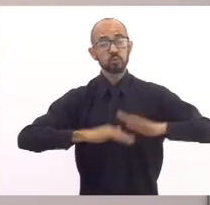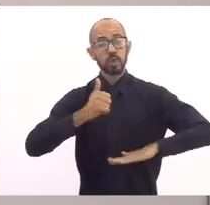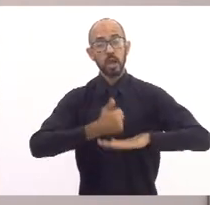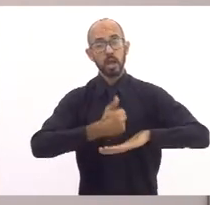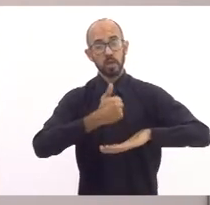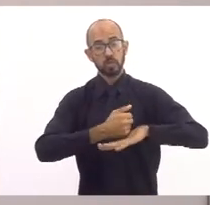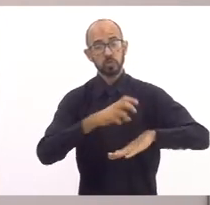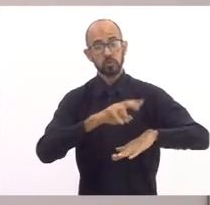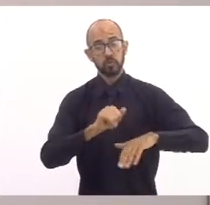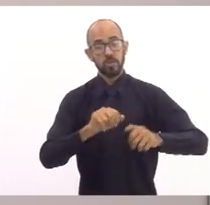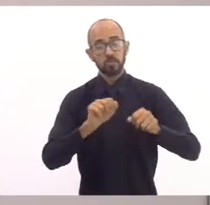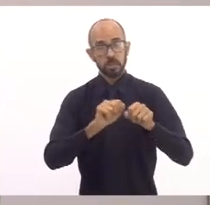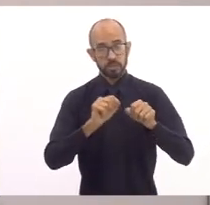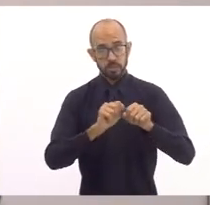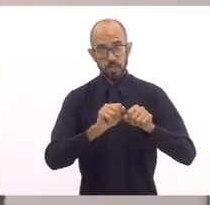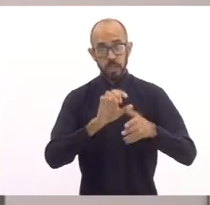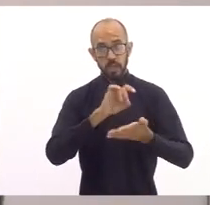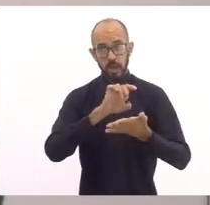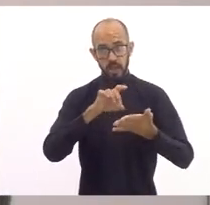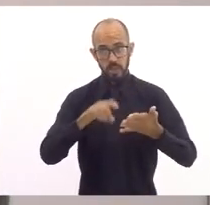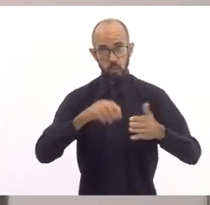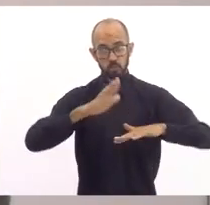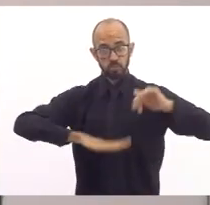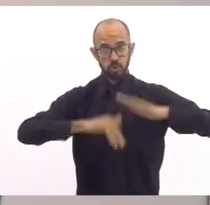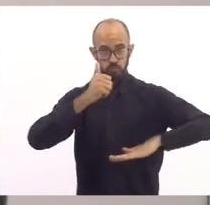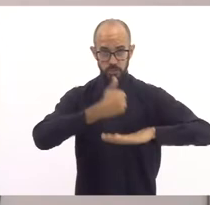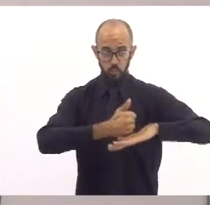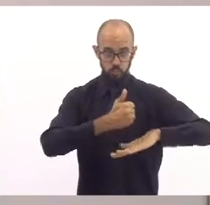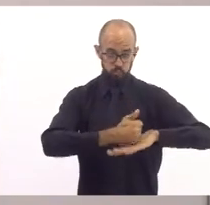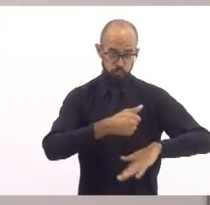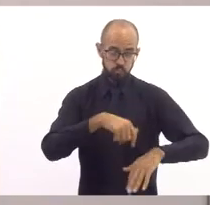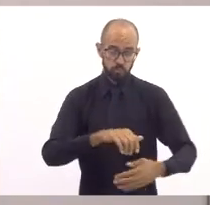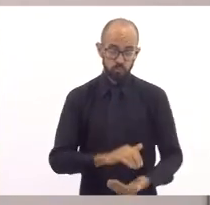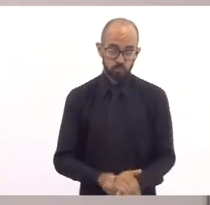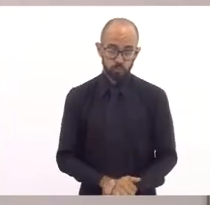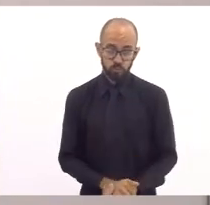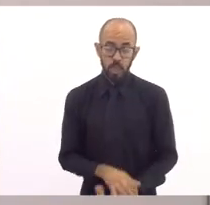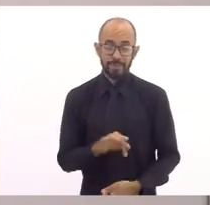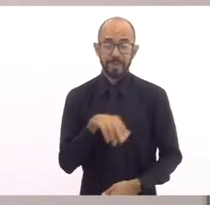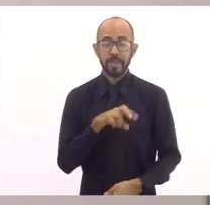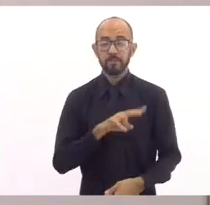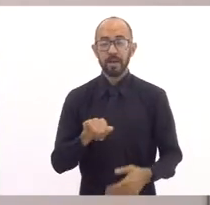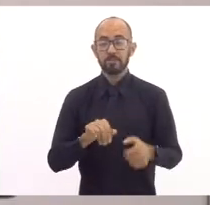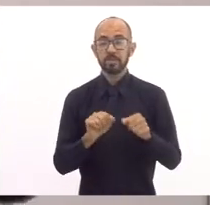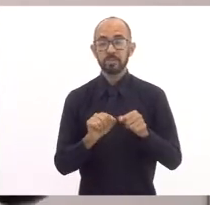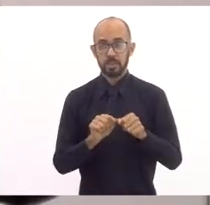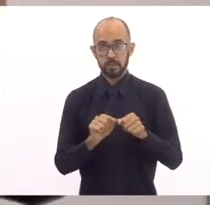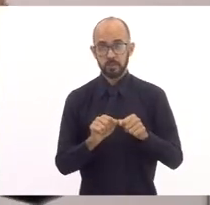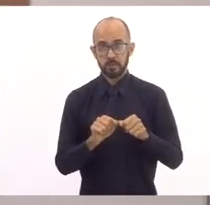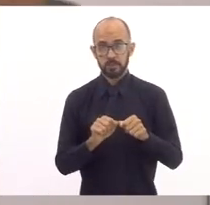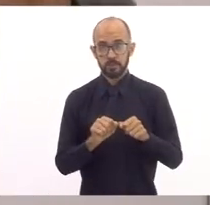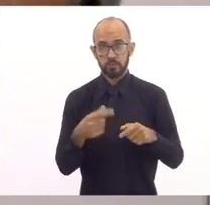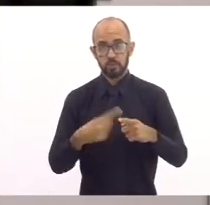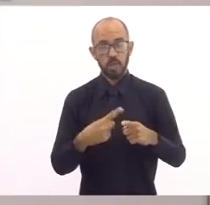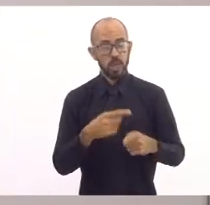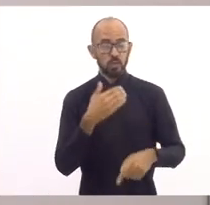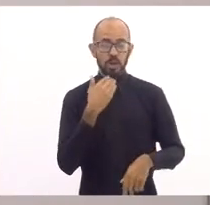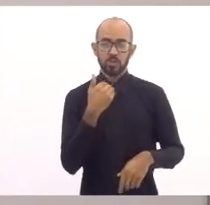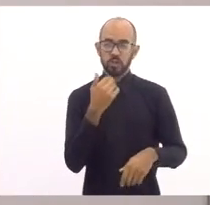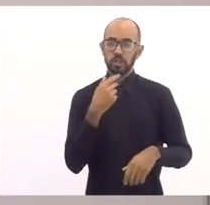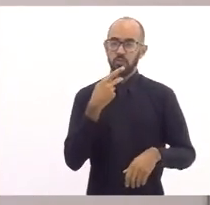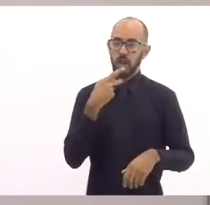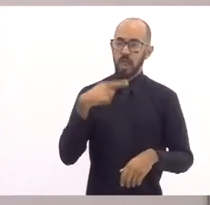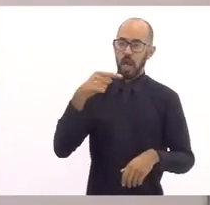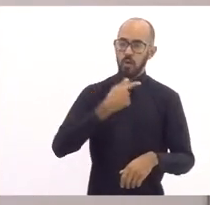preenchidos em cada função, etc., etc. Quem fará o concurso público? Porque não basta dizer o